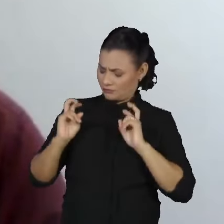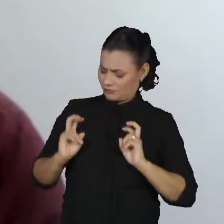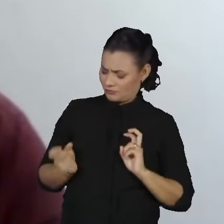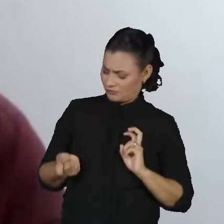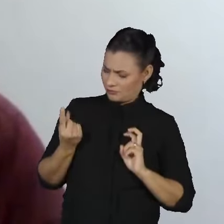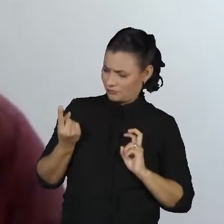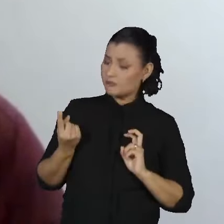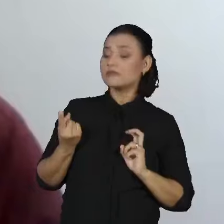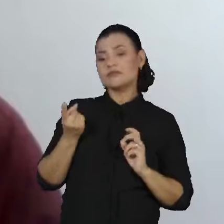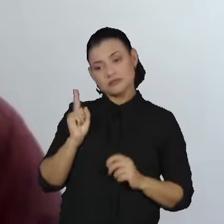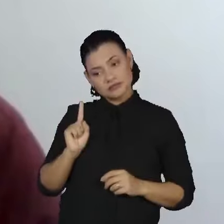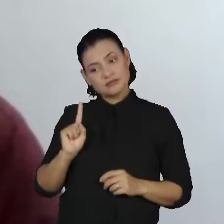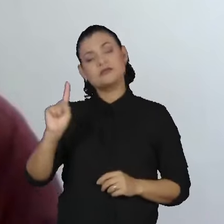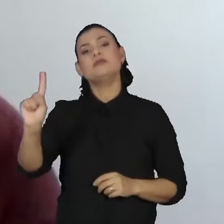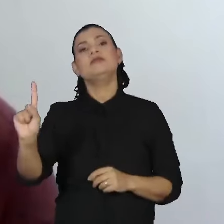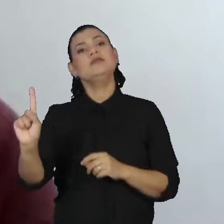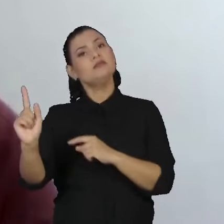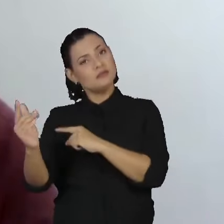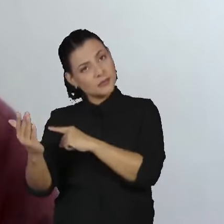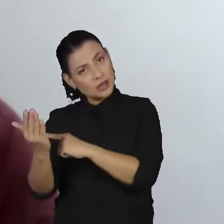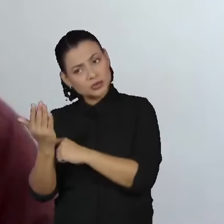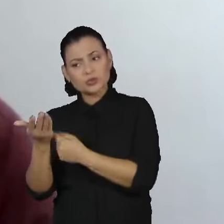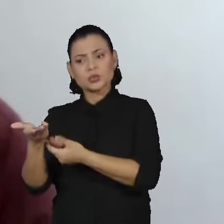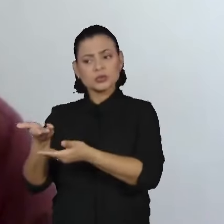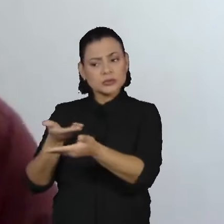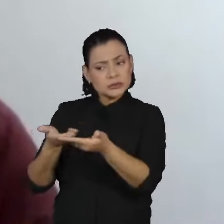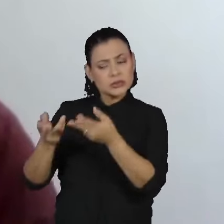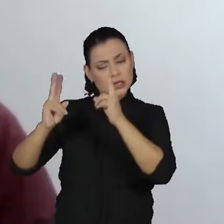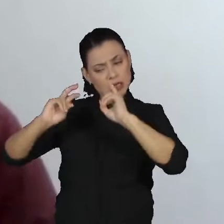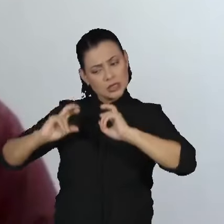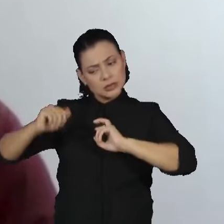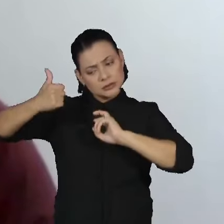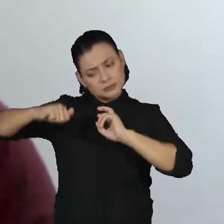ela procurar sim ajuda, procurar um diagnóstico, para a partir daí